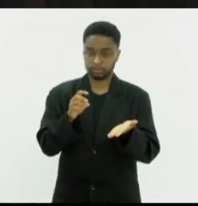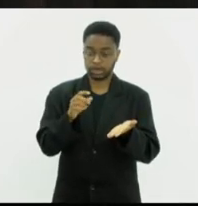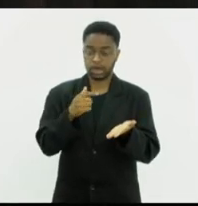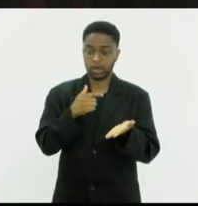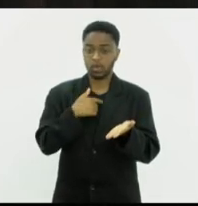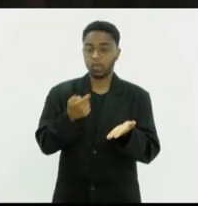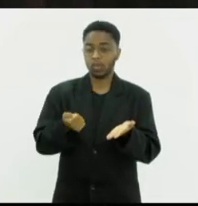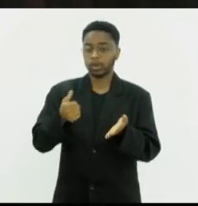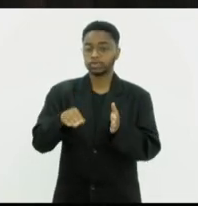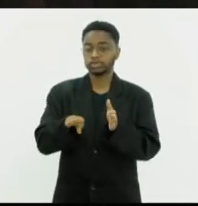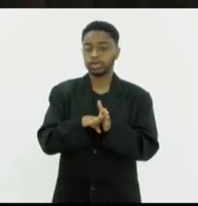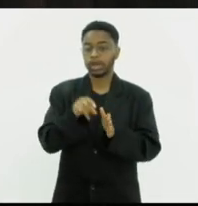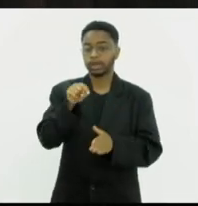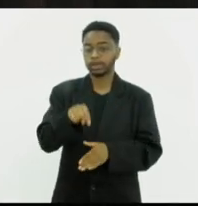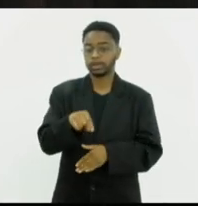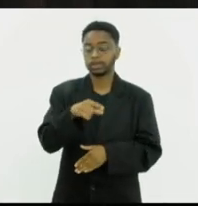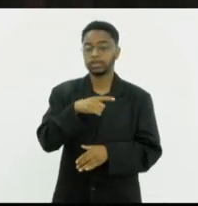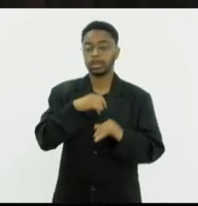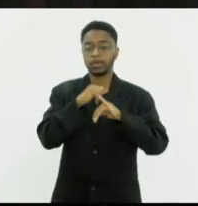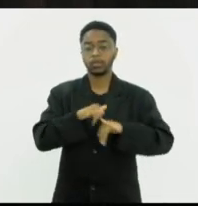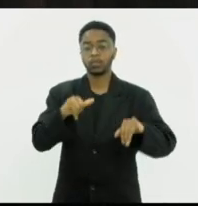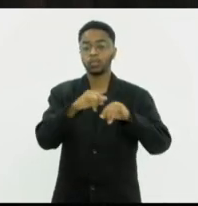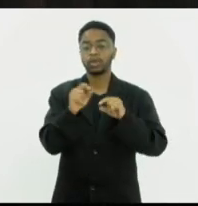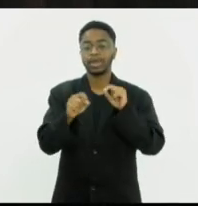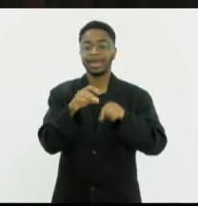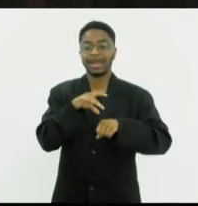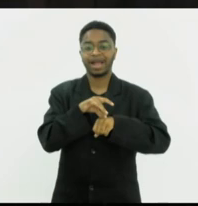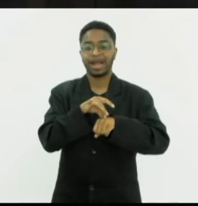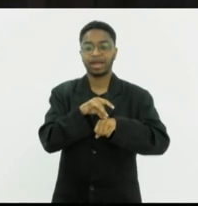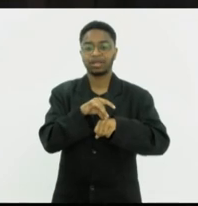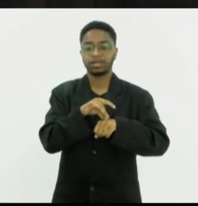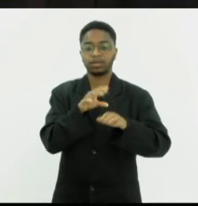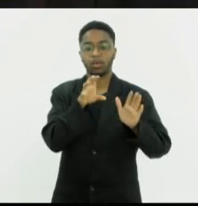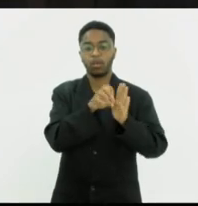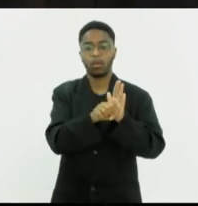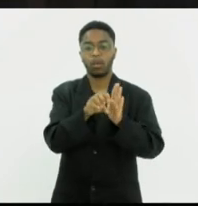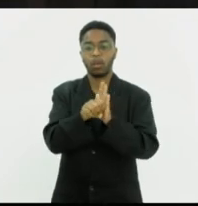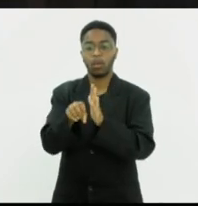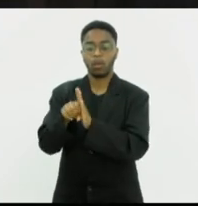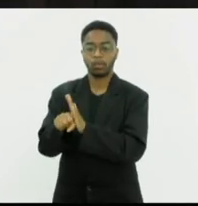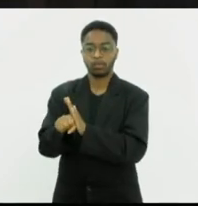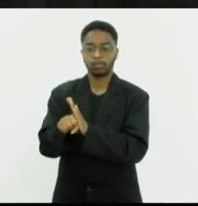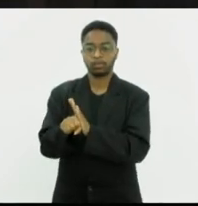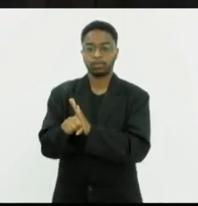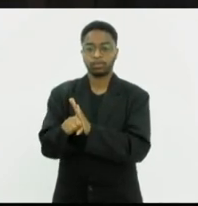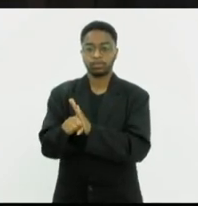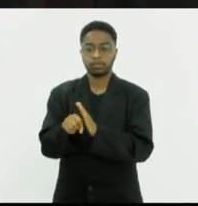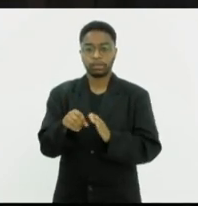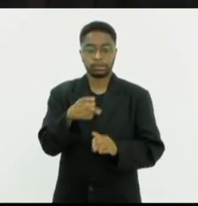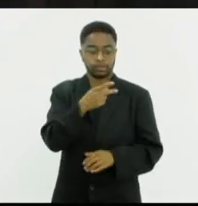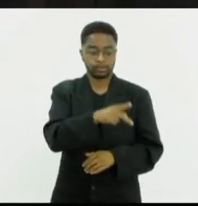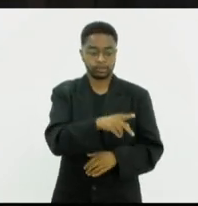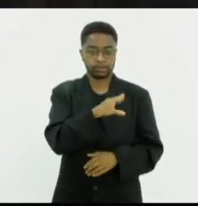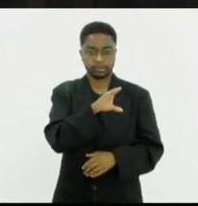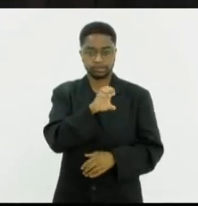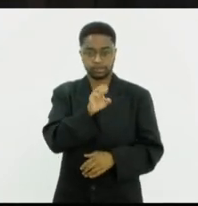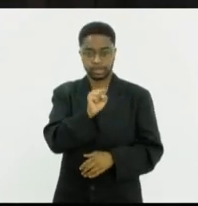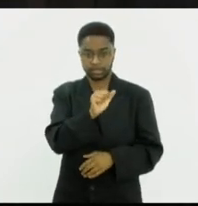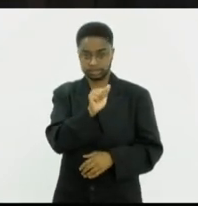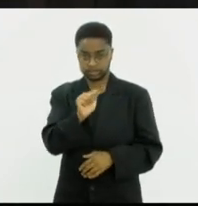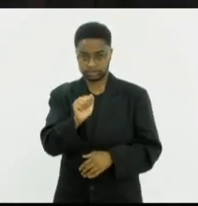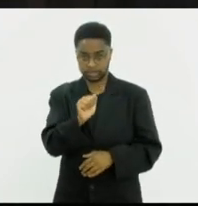notícia era um carregamento de carne que teria saído da Ceasa e